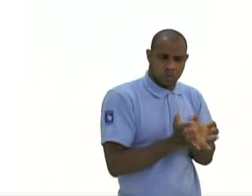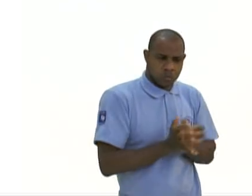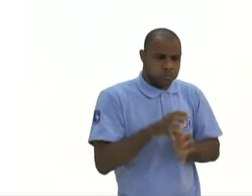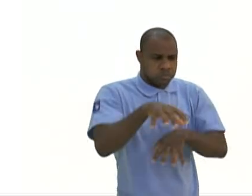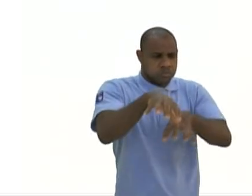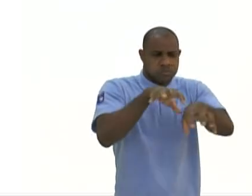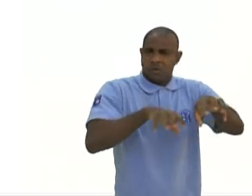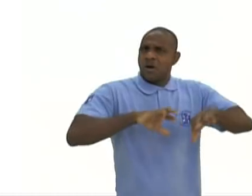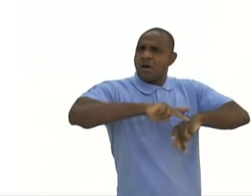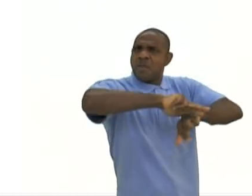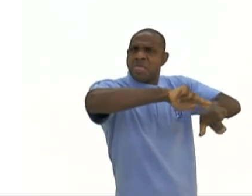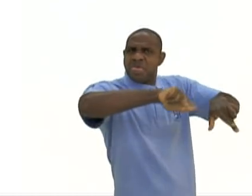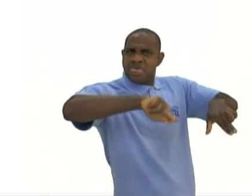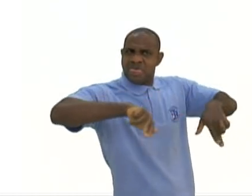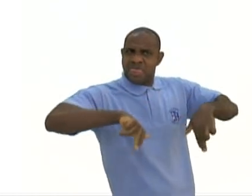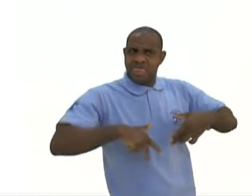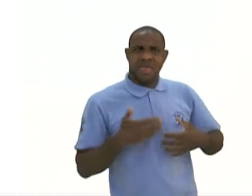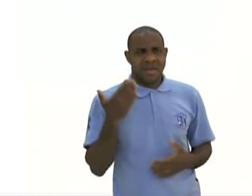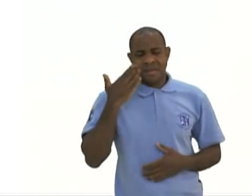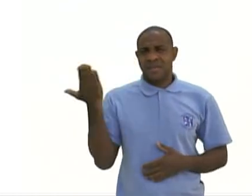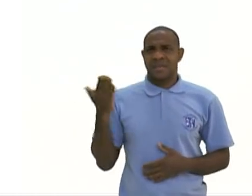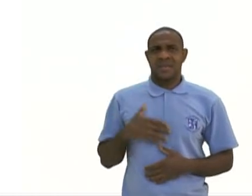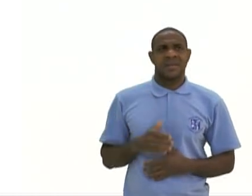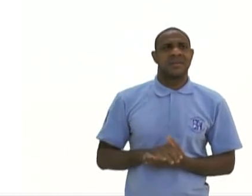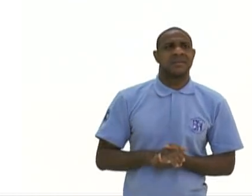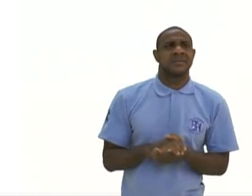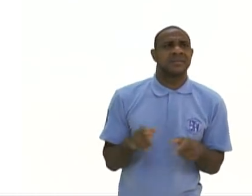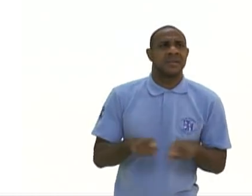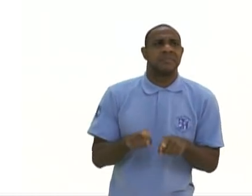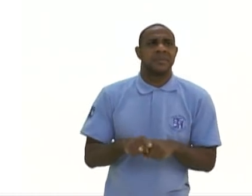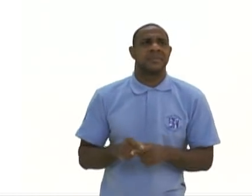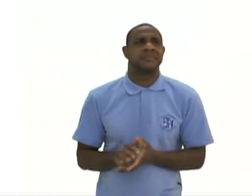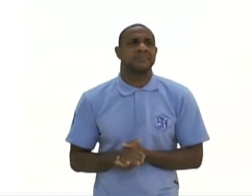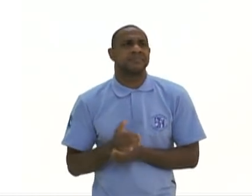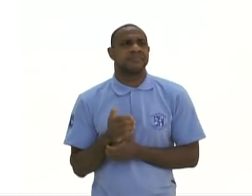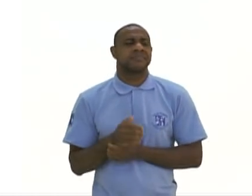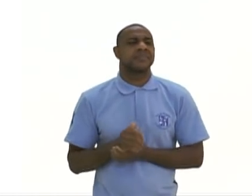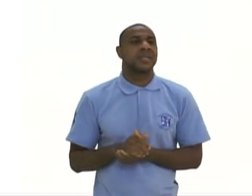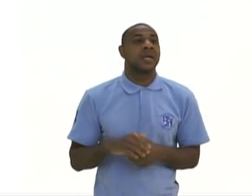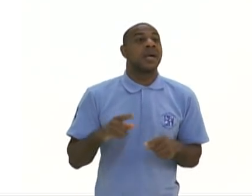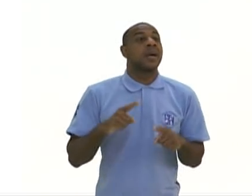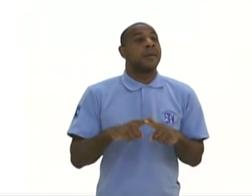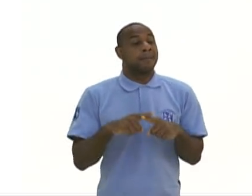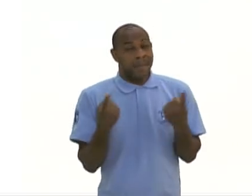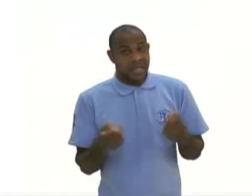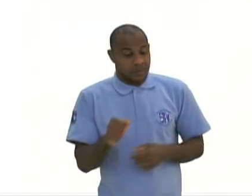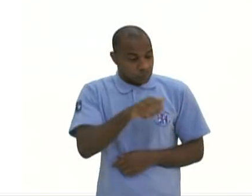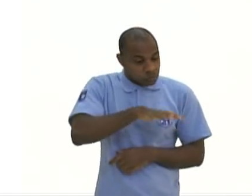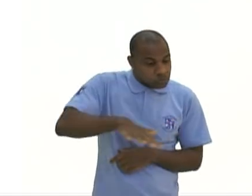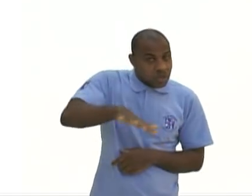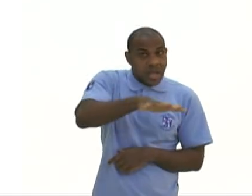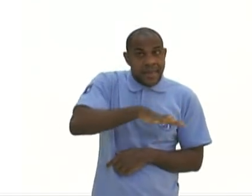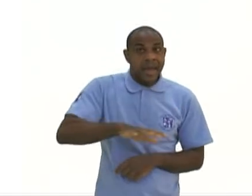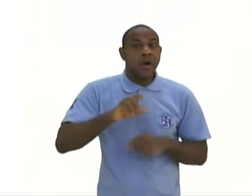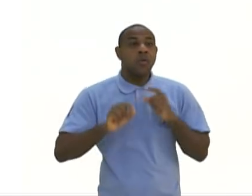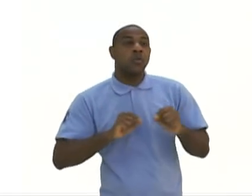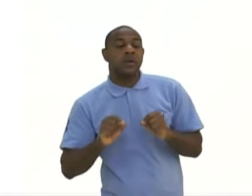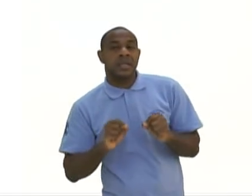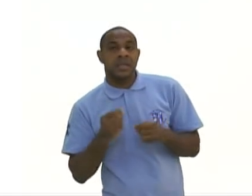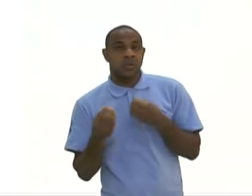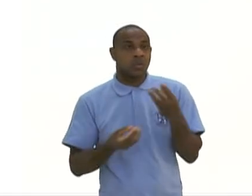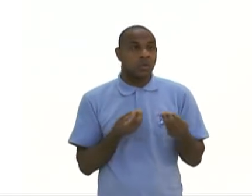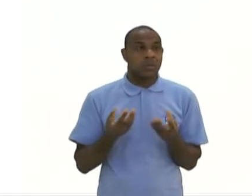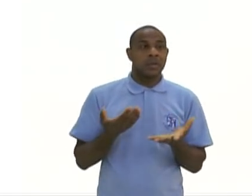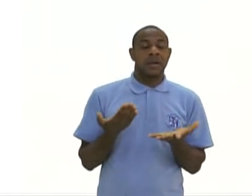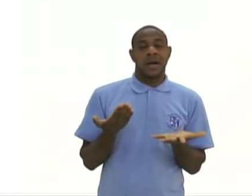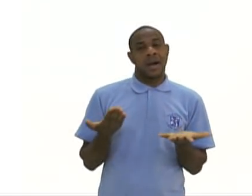visigodos, os vândalos. Inclusive o termo vândalo, que o professor Roberto explicou, ligado a vandalismo. Mas, em geral, guardando as medidas, as